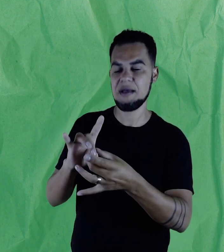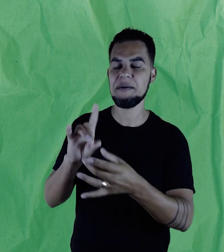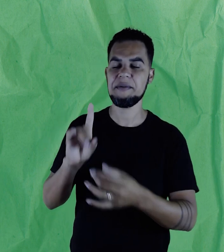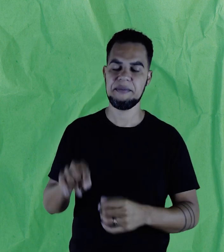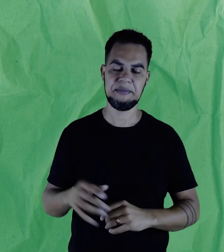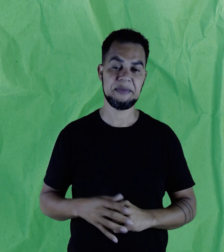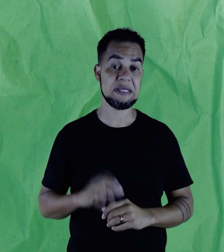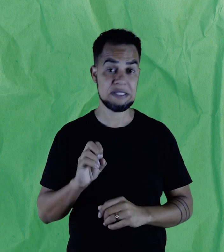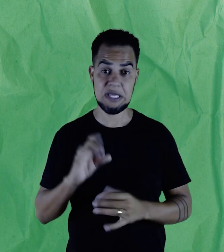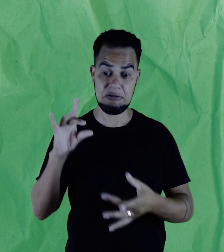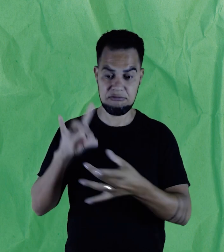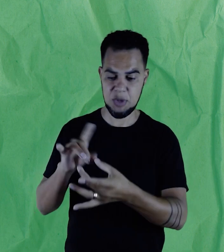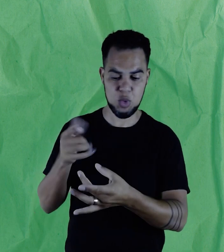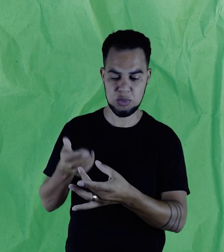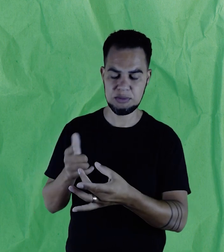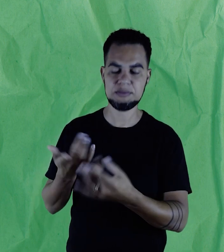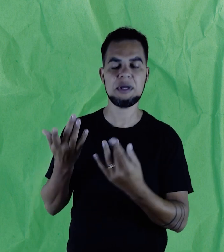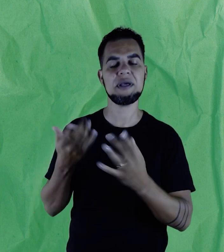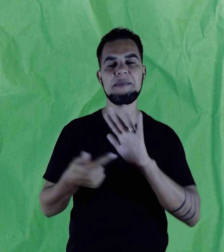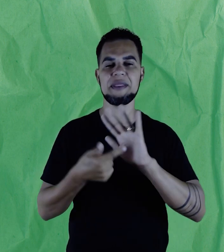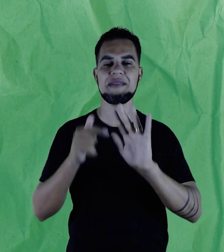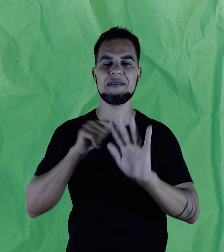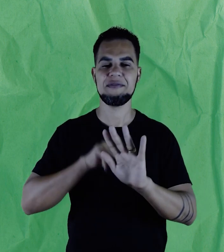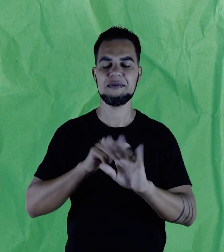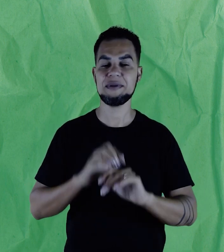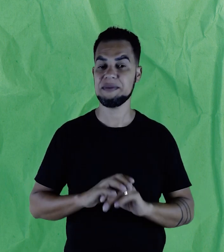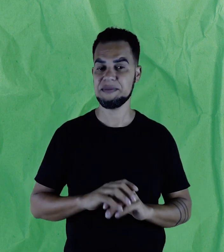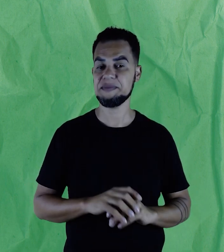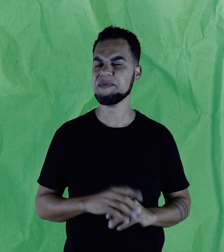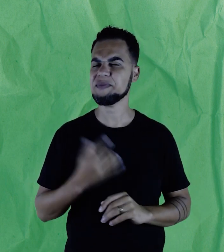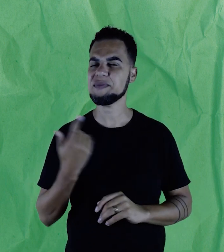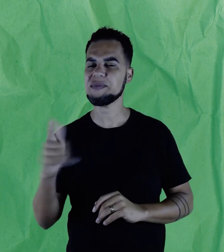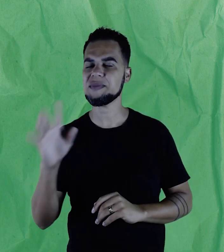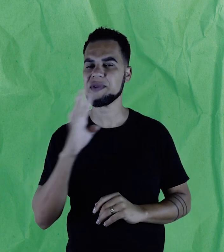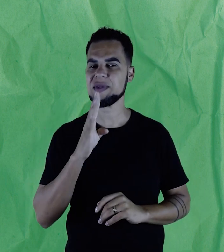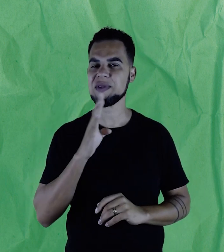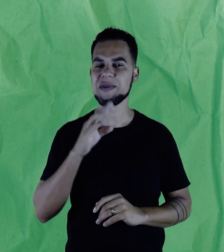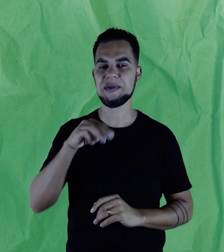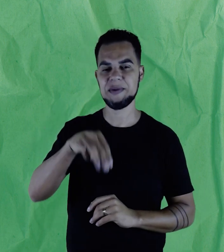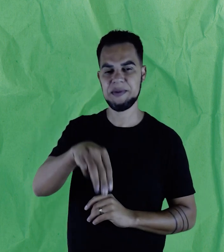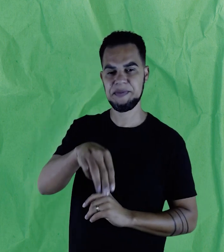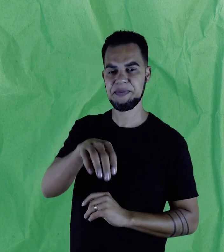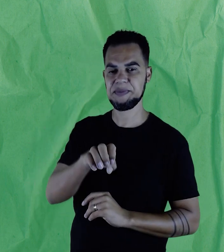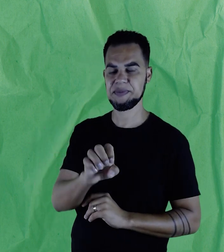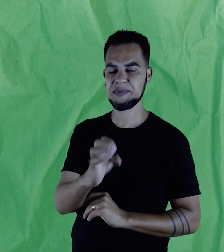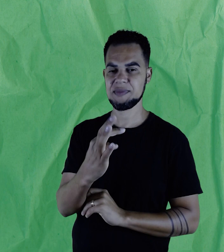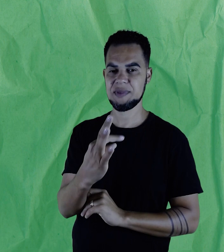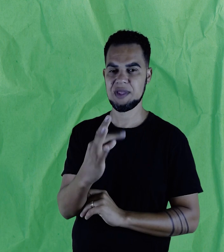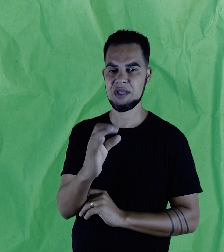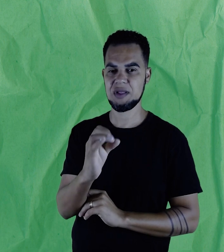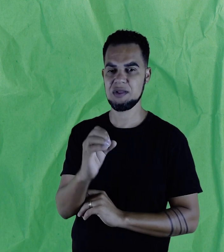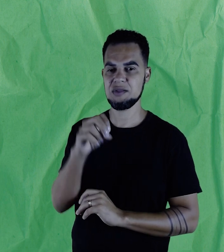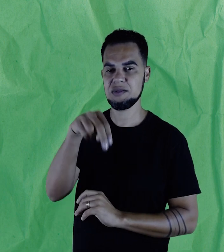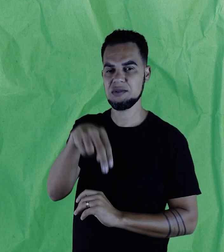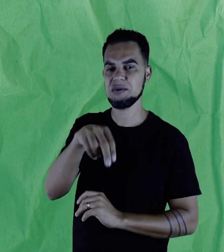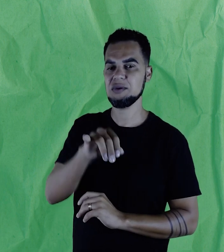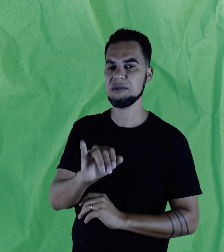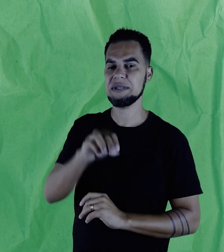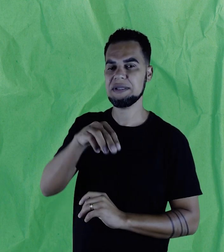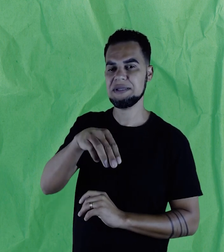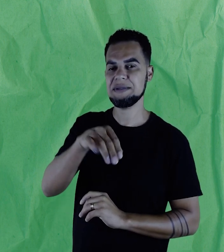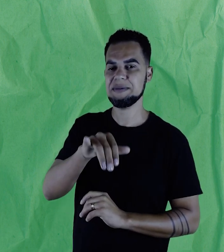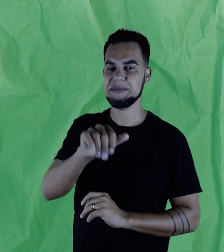metáfora. Segunda figura de linguagem que é bastante conhecida é a metonímia. A metonímia, ela